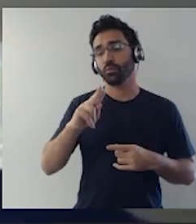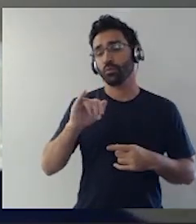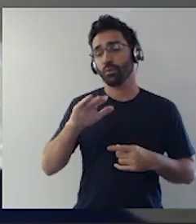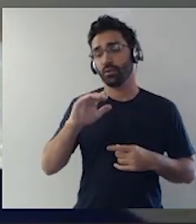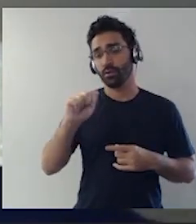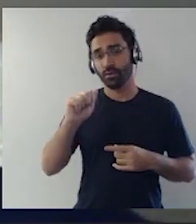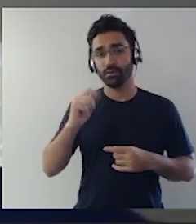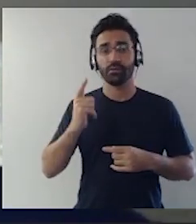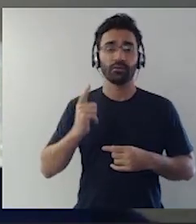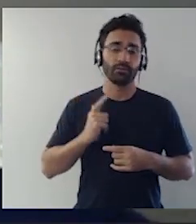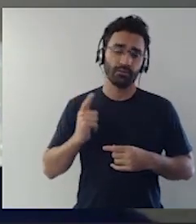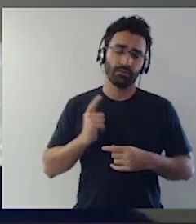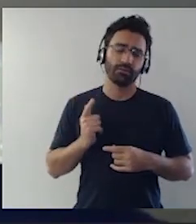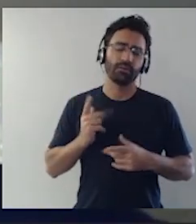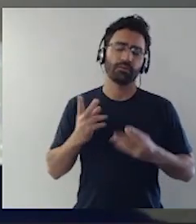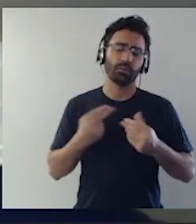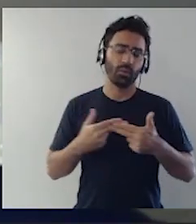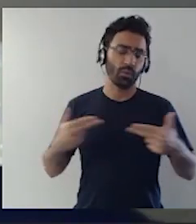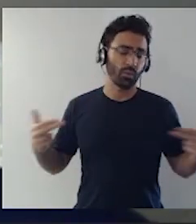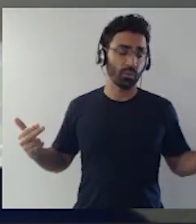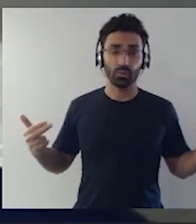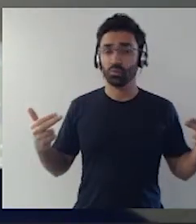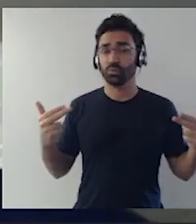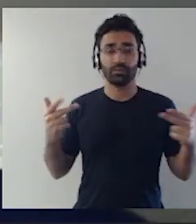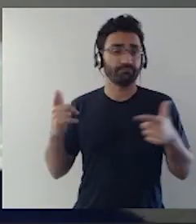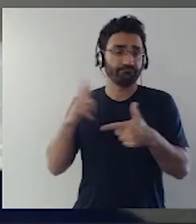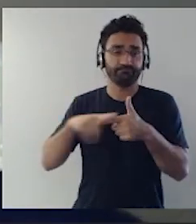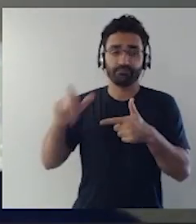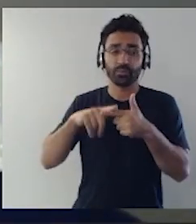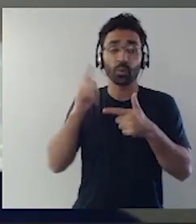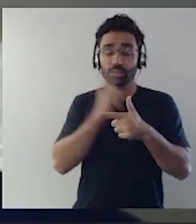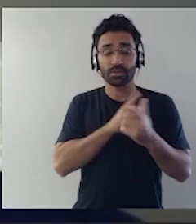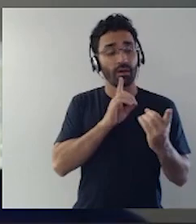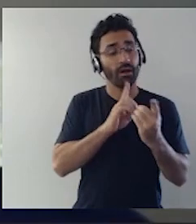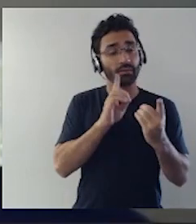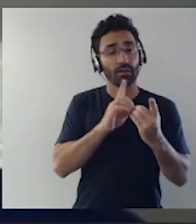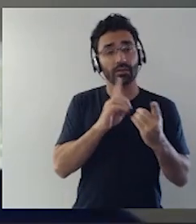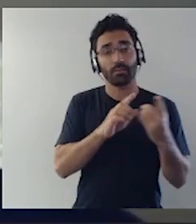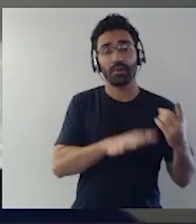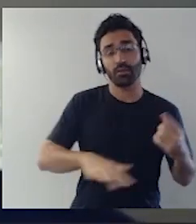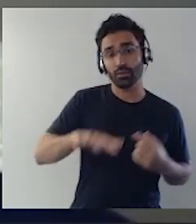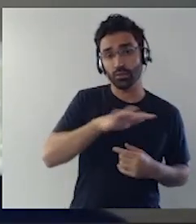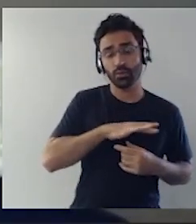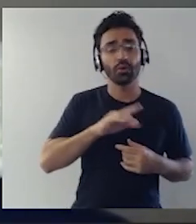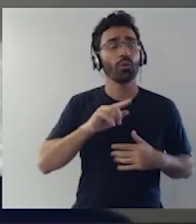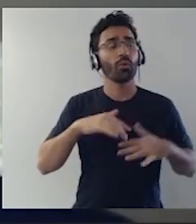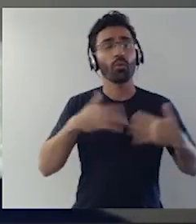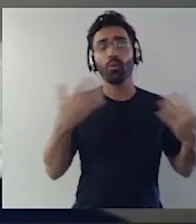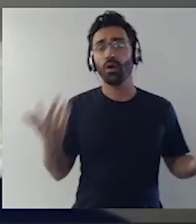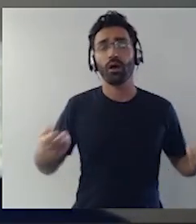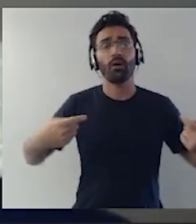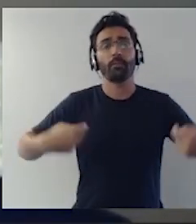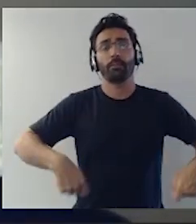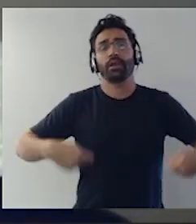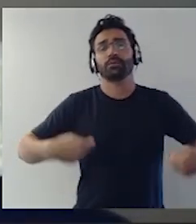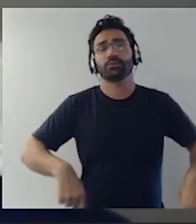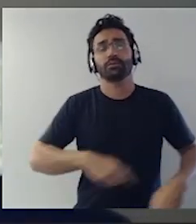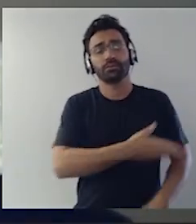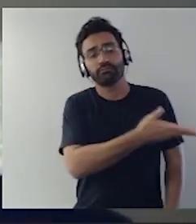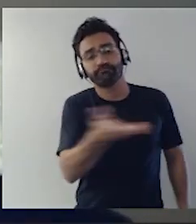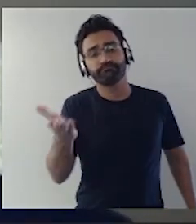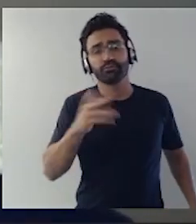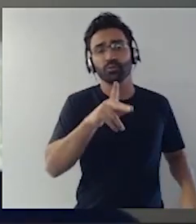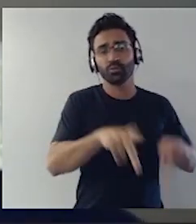de deslegalização crescentes para atender com maior presteza e eficiência às necessidades dos destinatários das